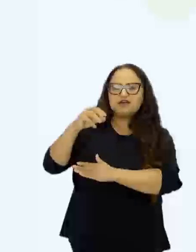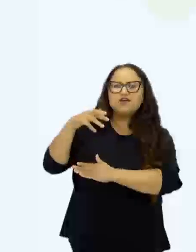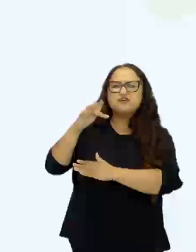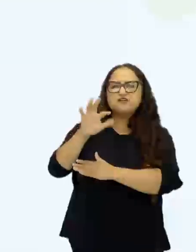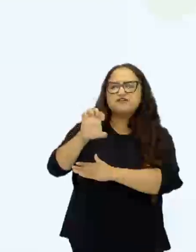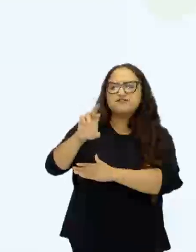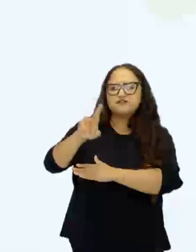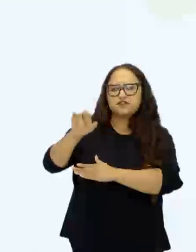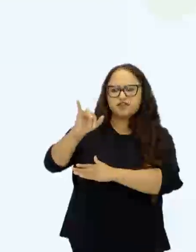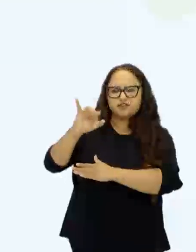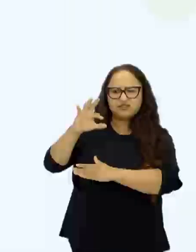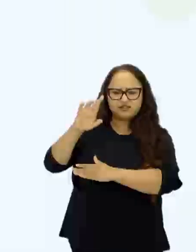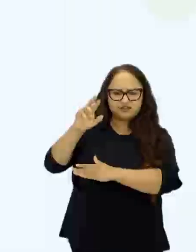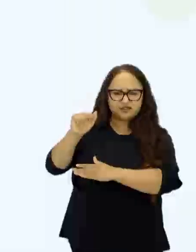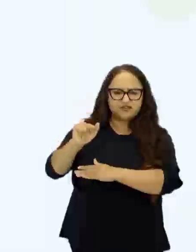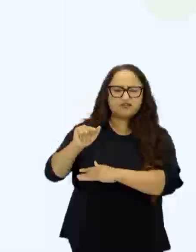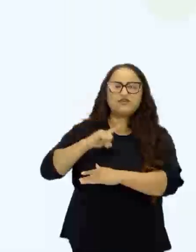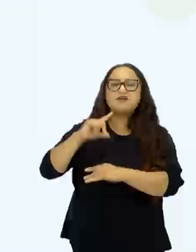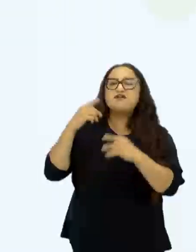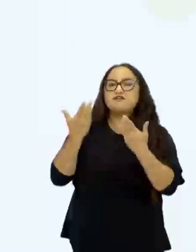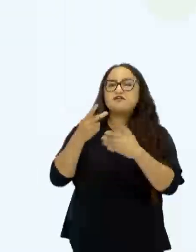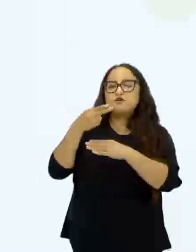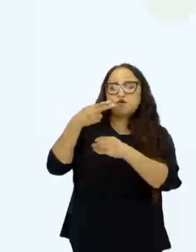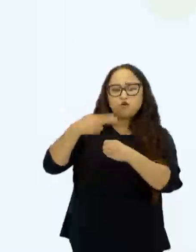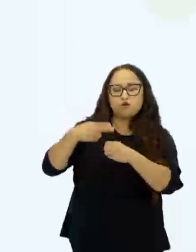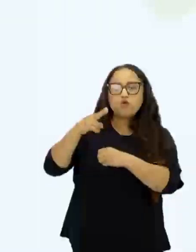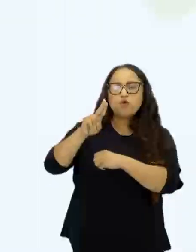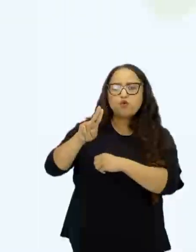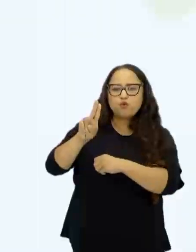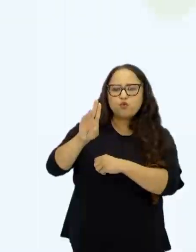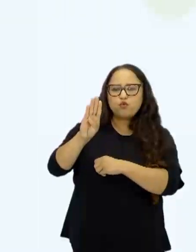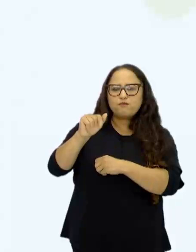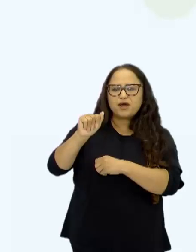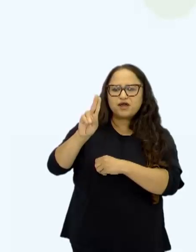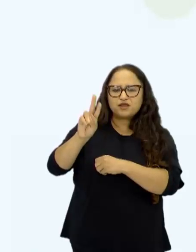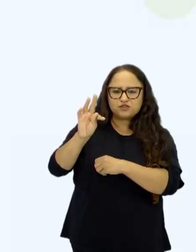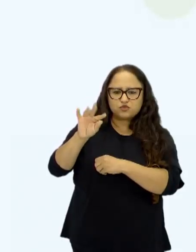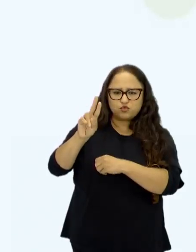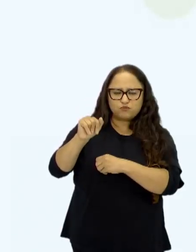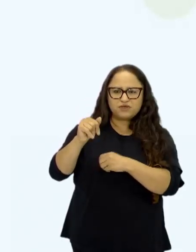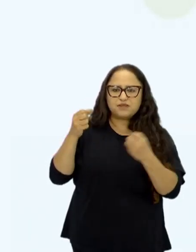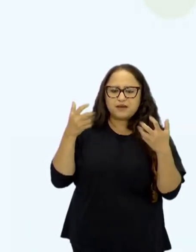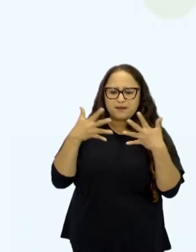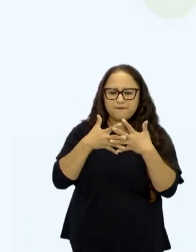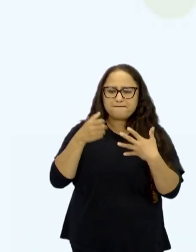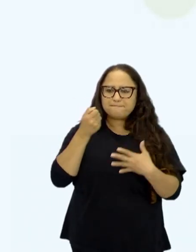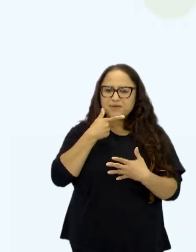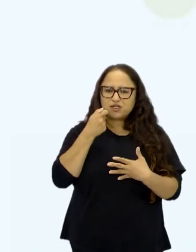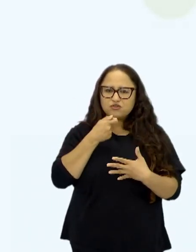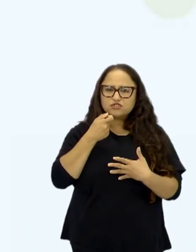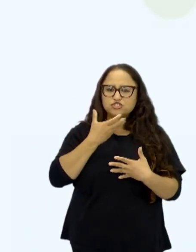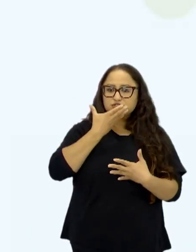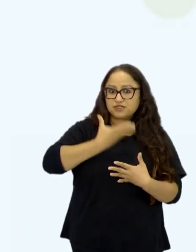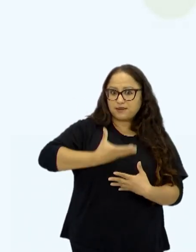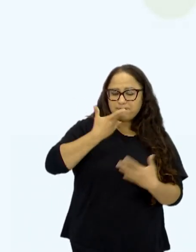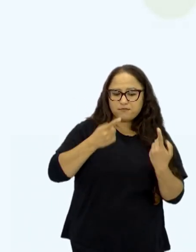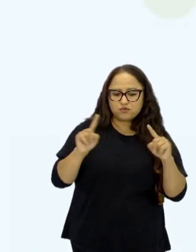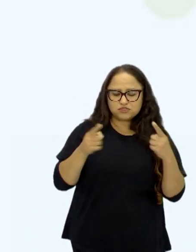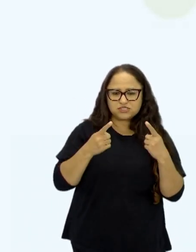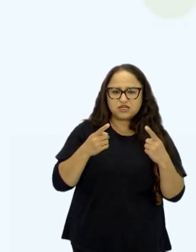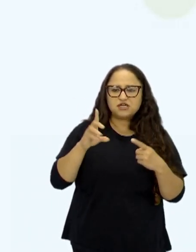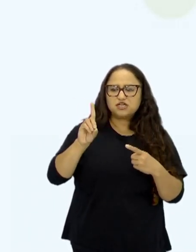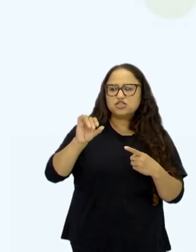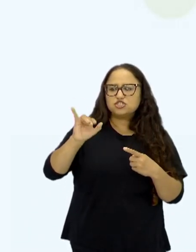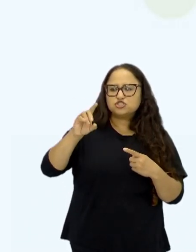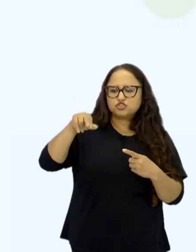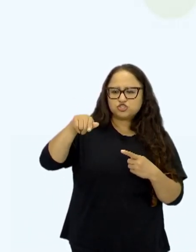vim aqui cantar um trecho da paródia da música Jingle Bell. Eu espero que vocês gostem, eu fiz com muito carinho. Vamos